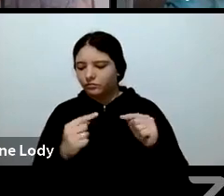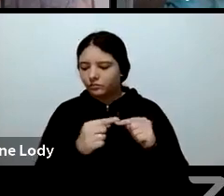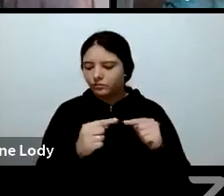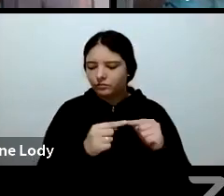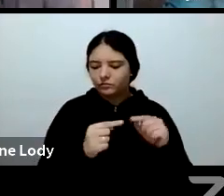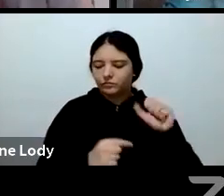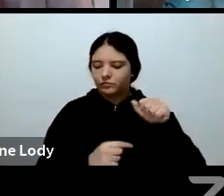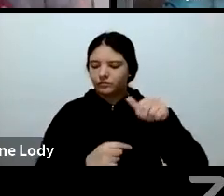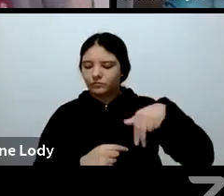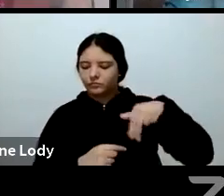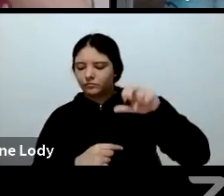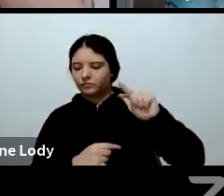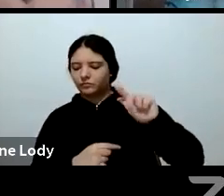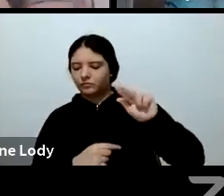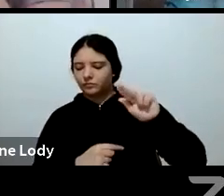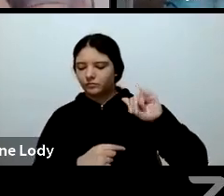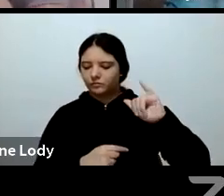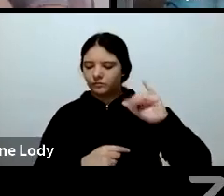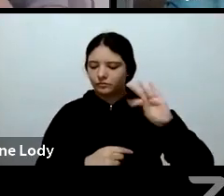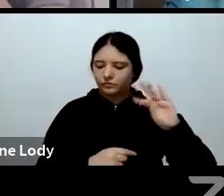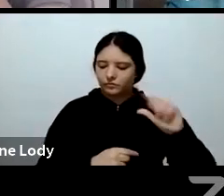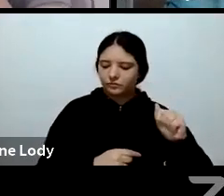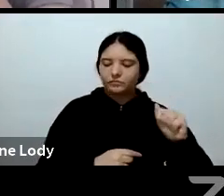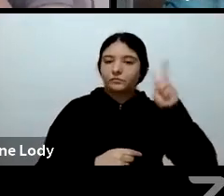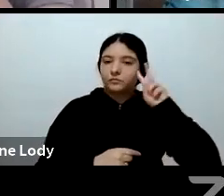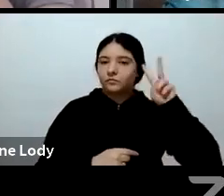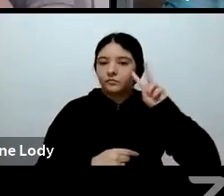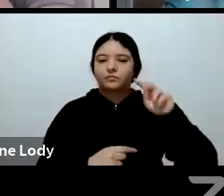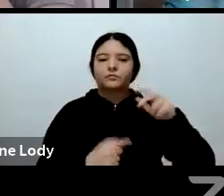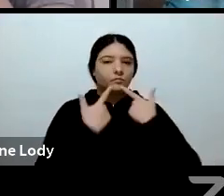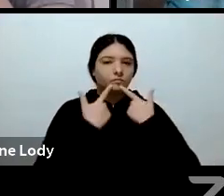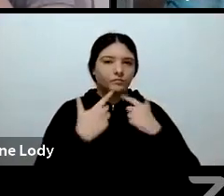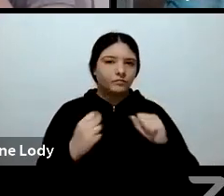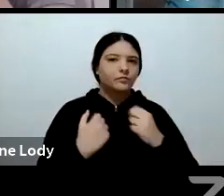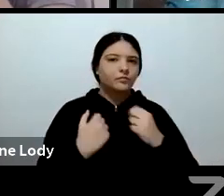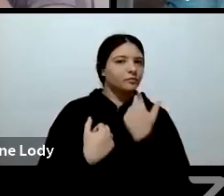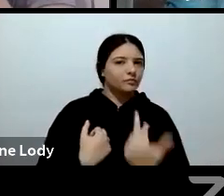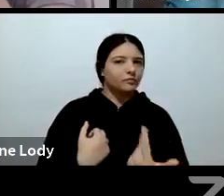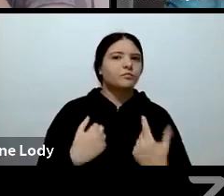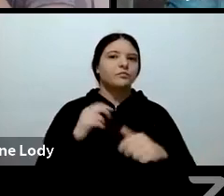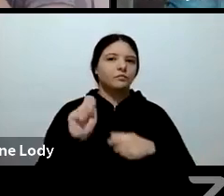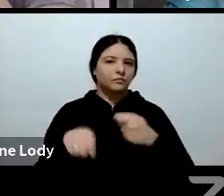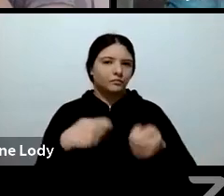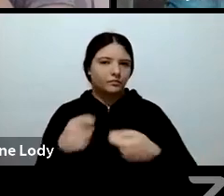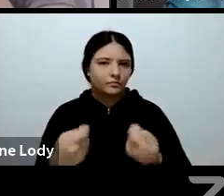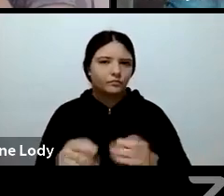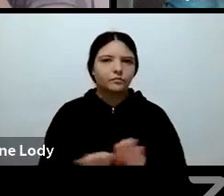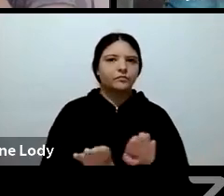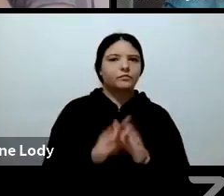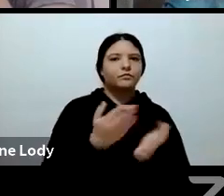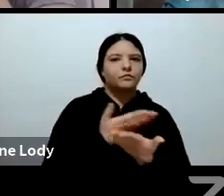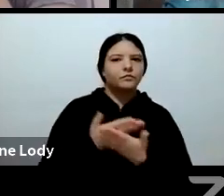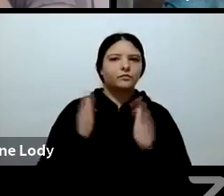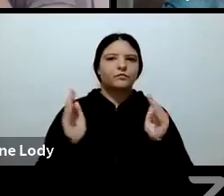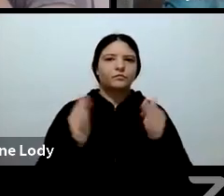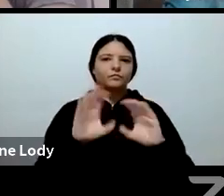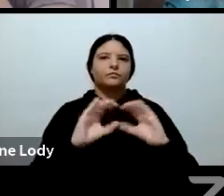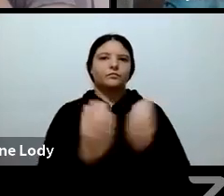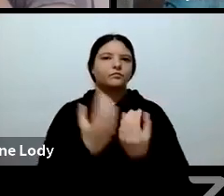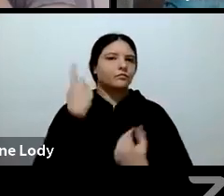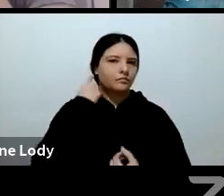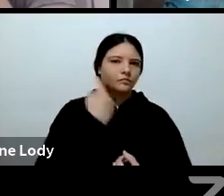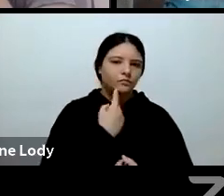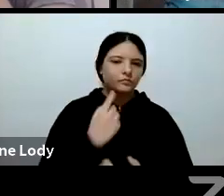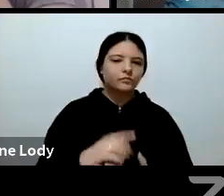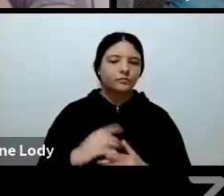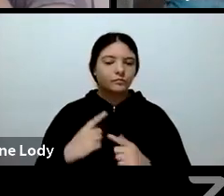e a história dela com a questão das línguas de sinais e com os estudos surdos, né, que é essa questão, né,